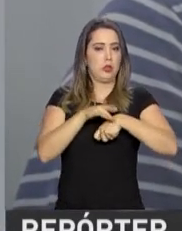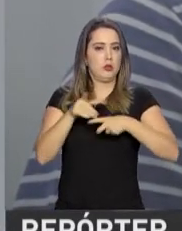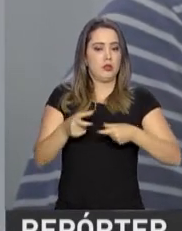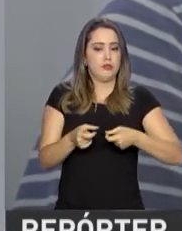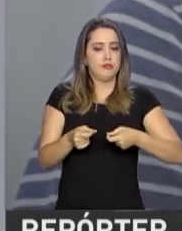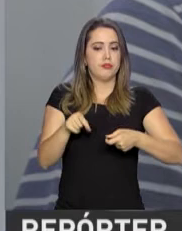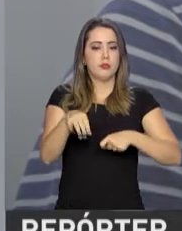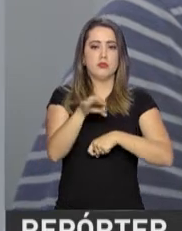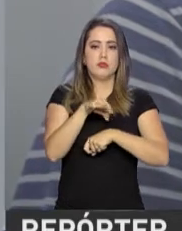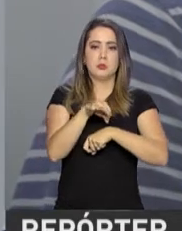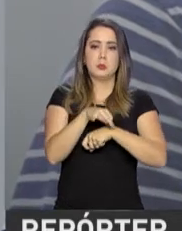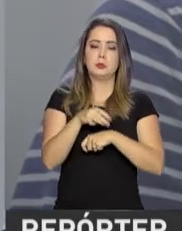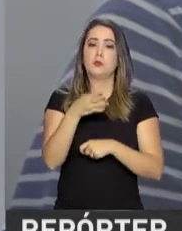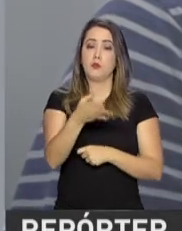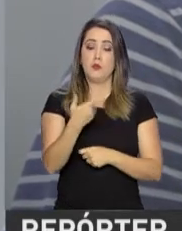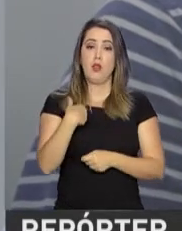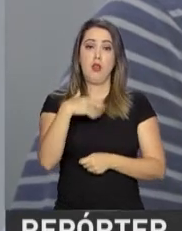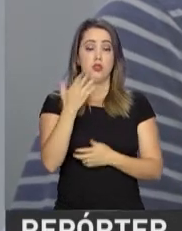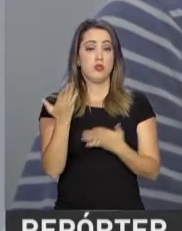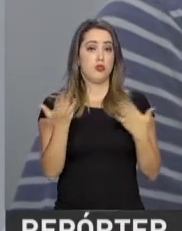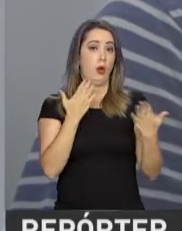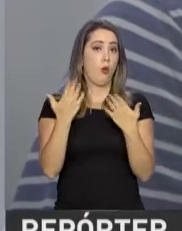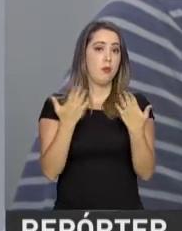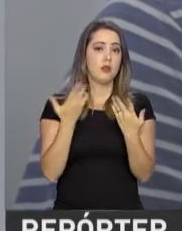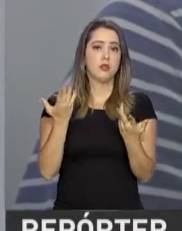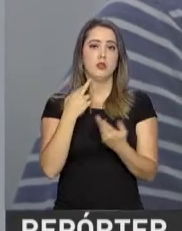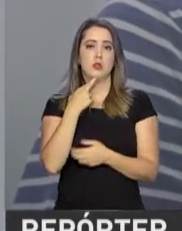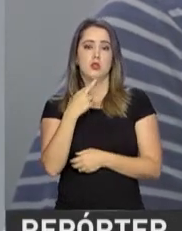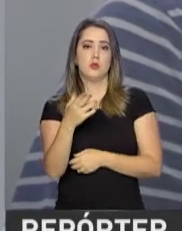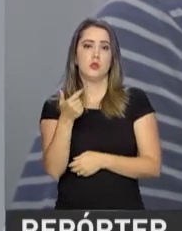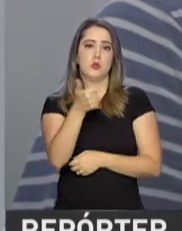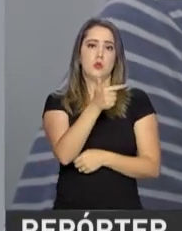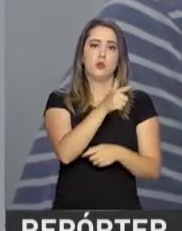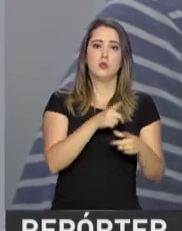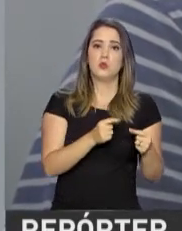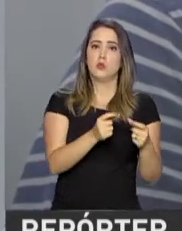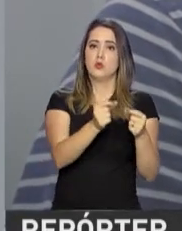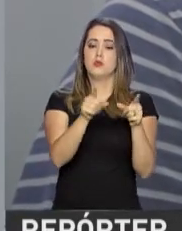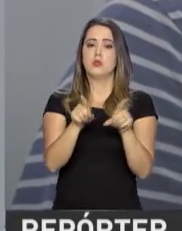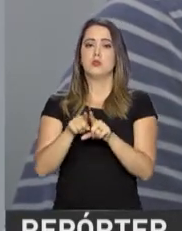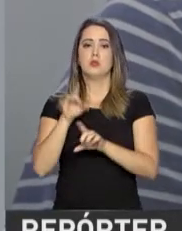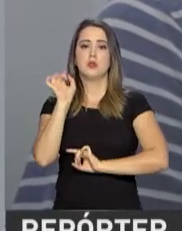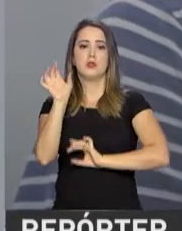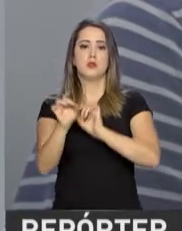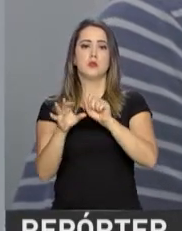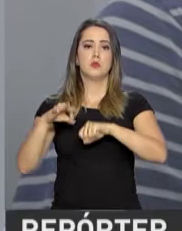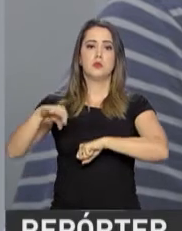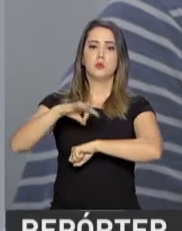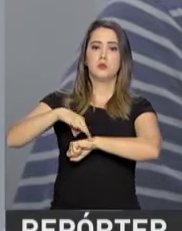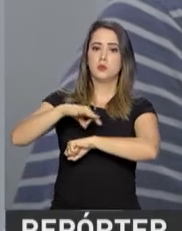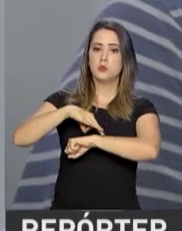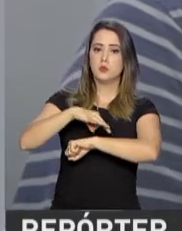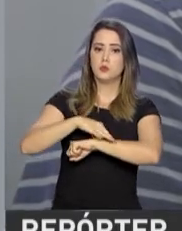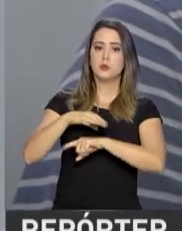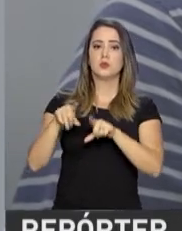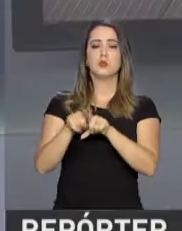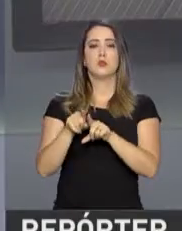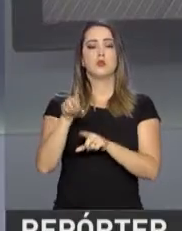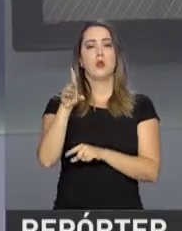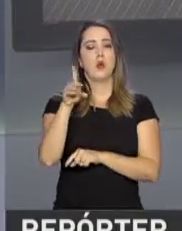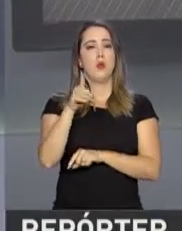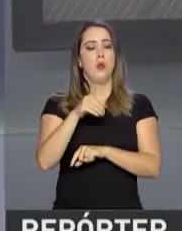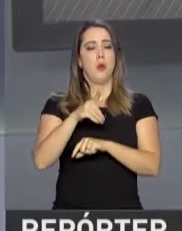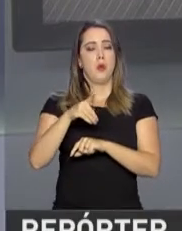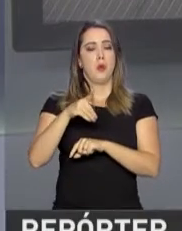verificar se a gente consegue um resultado tão bom quanto dizia pra outros vírus e em especial para a dengue e prático une